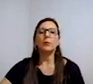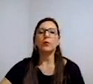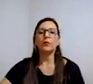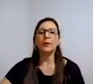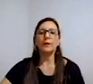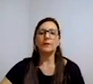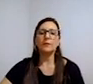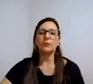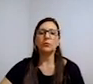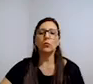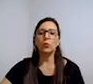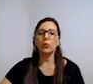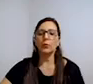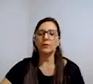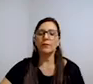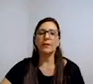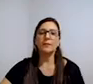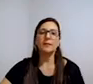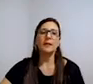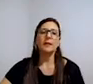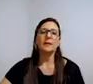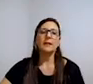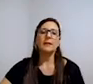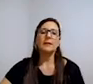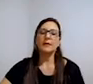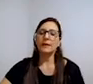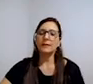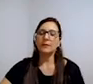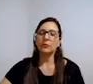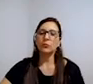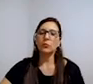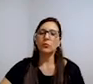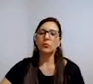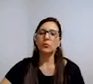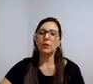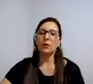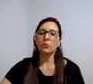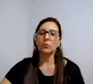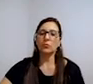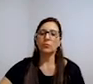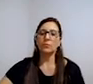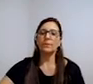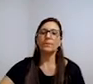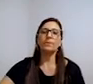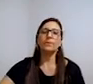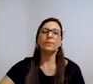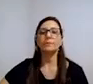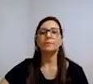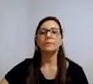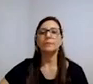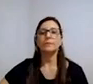a movimentação do corpo, através dessa ligação do músculo ao osso.